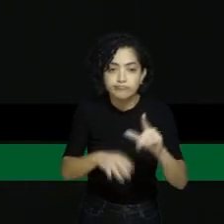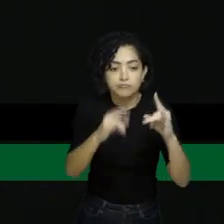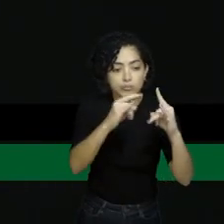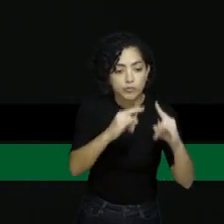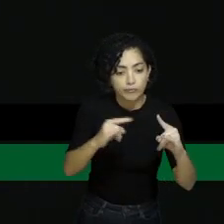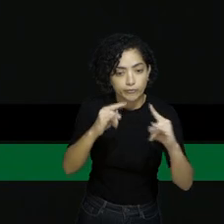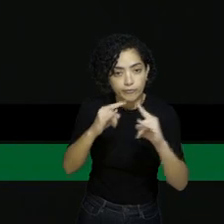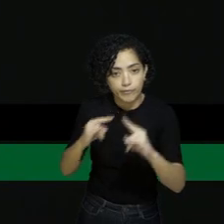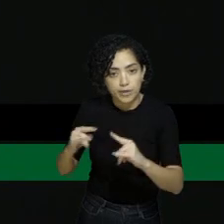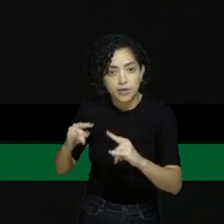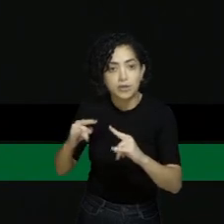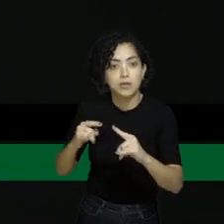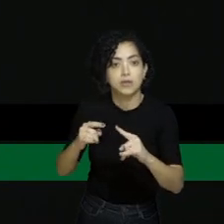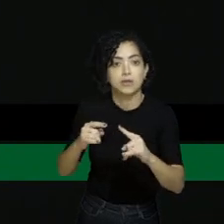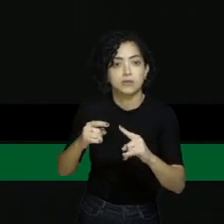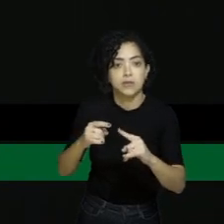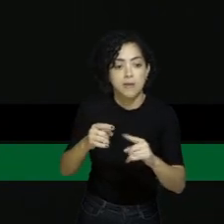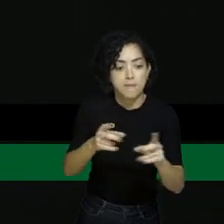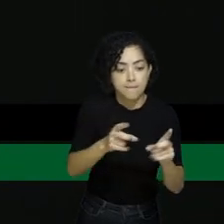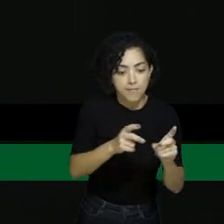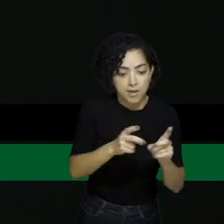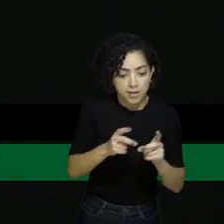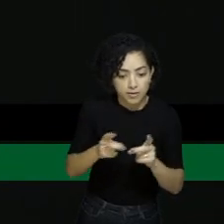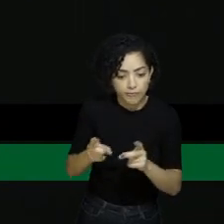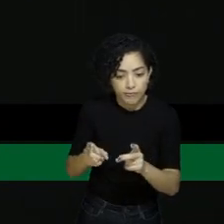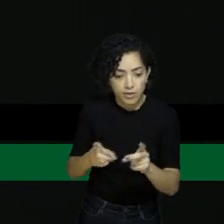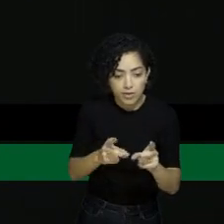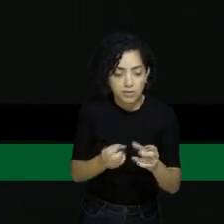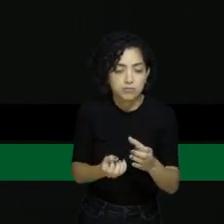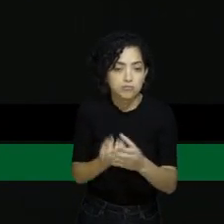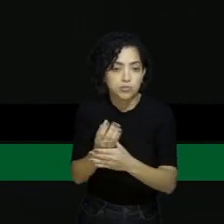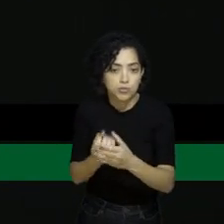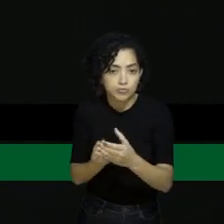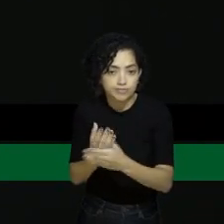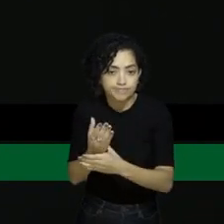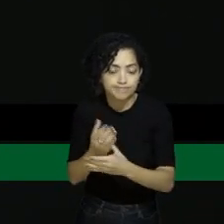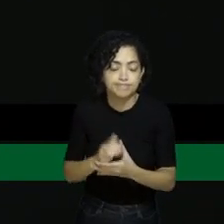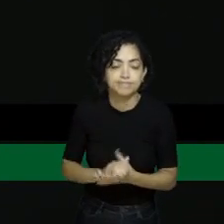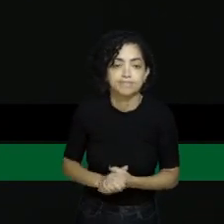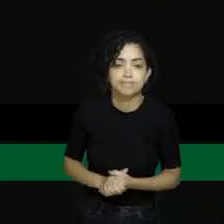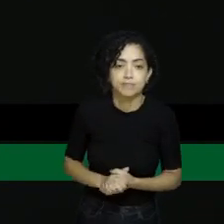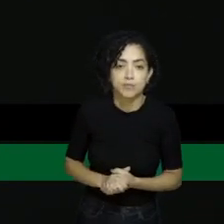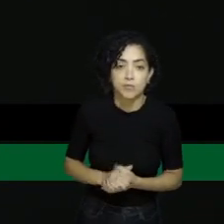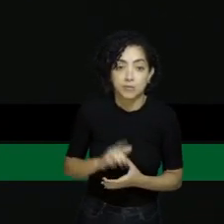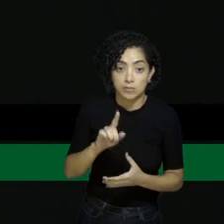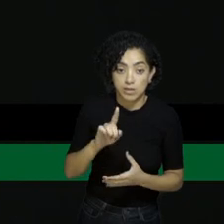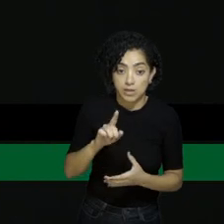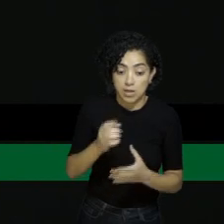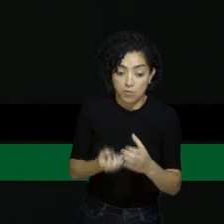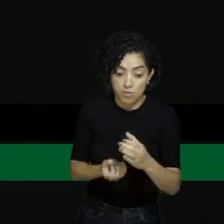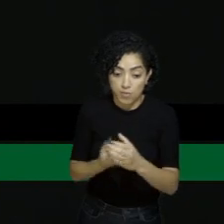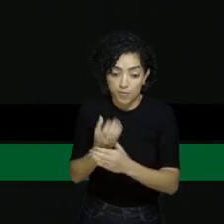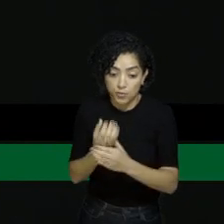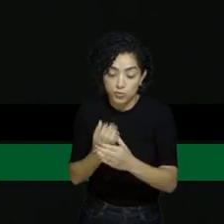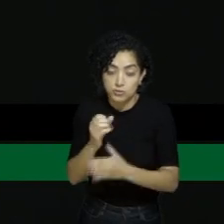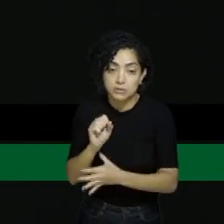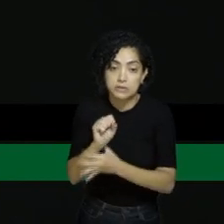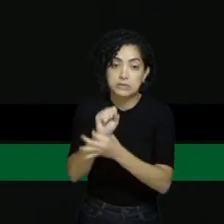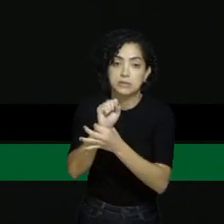a comercialização da produção excedente, que é uma produção que